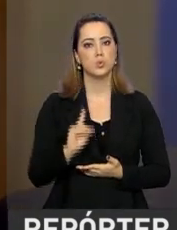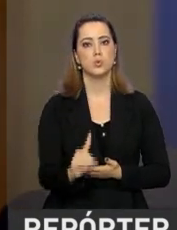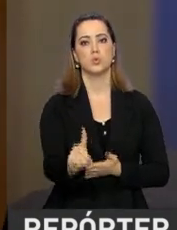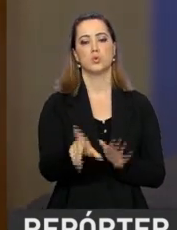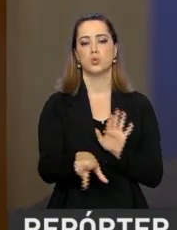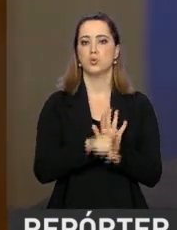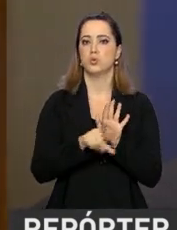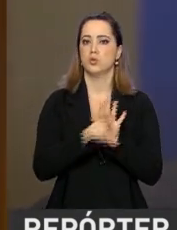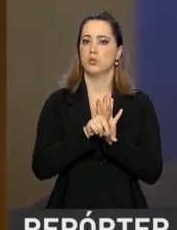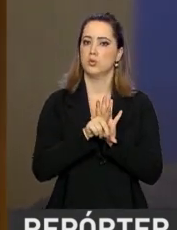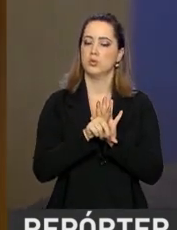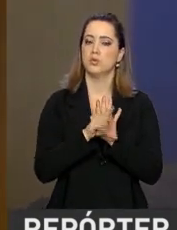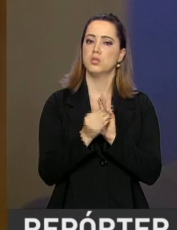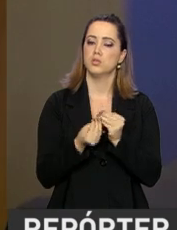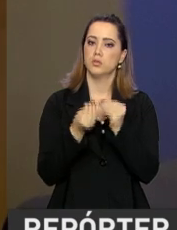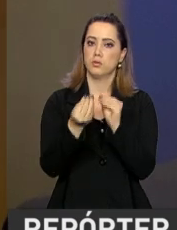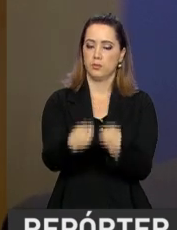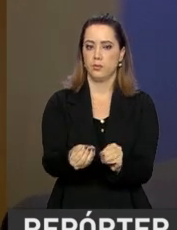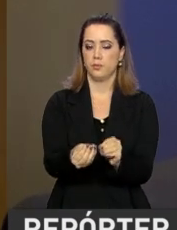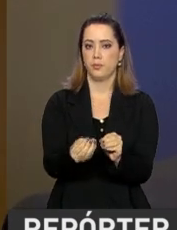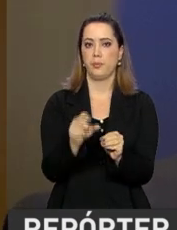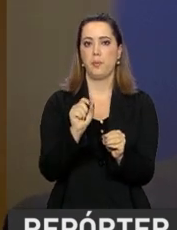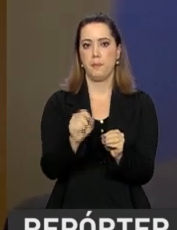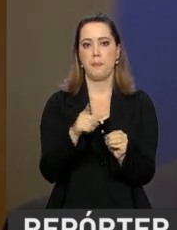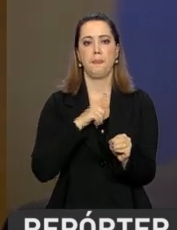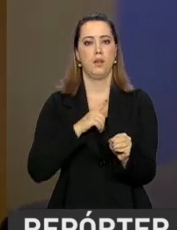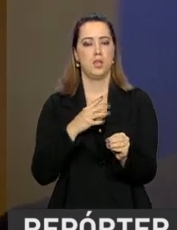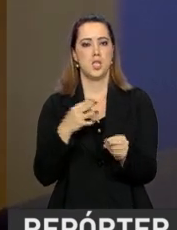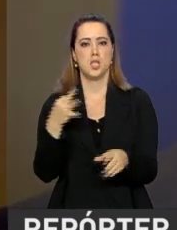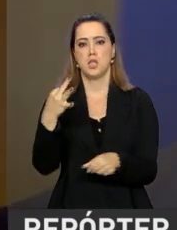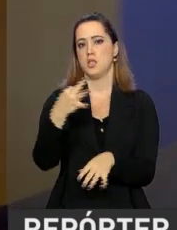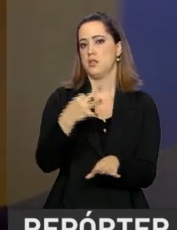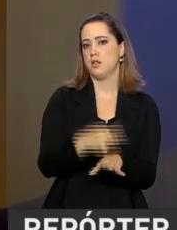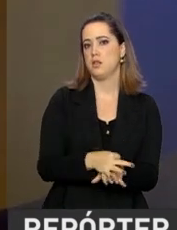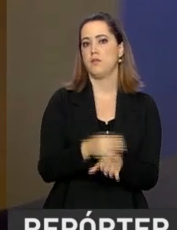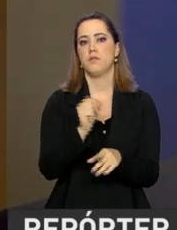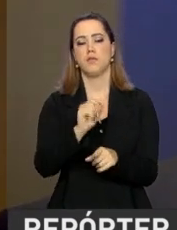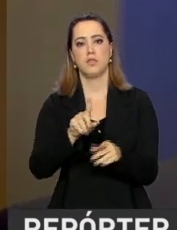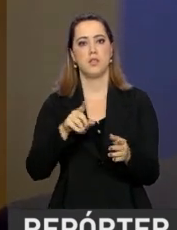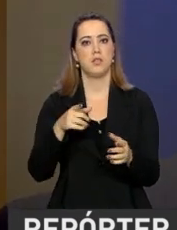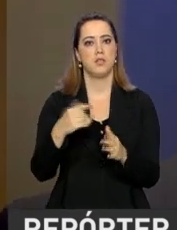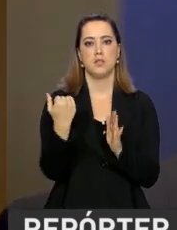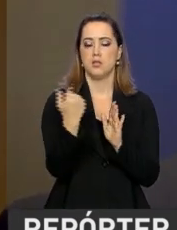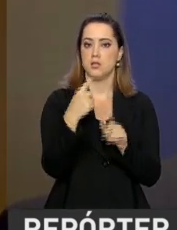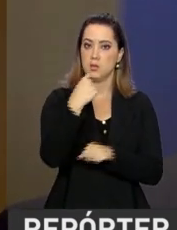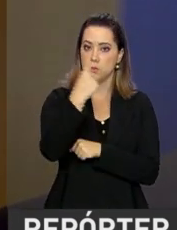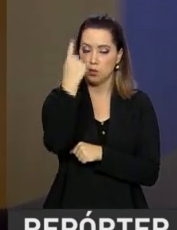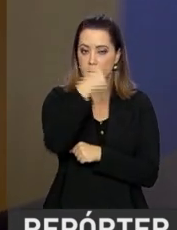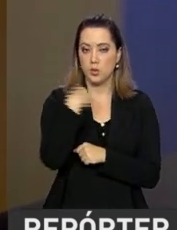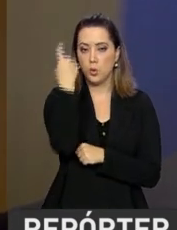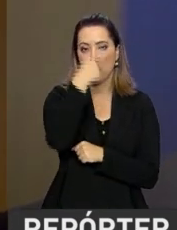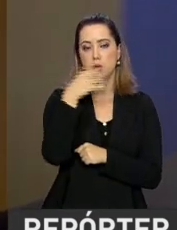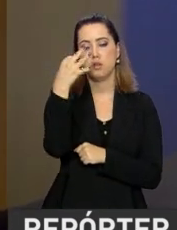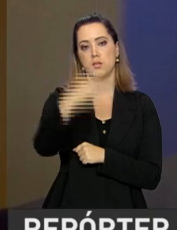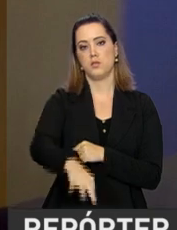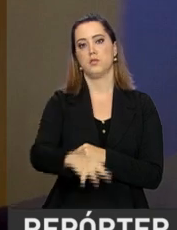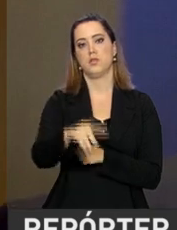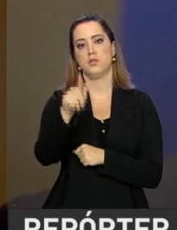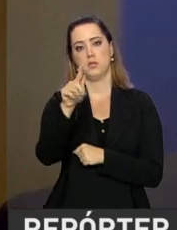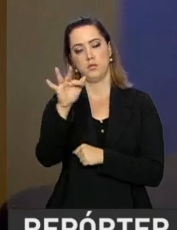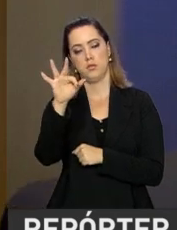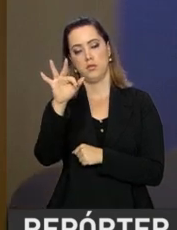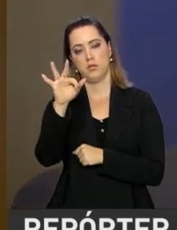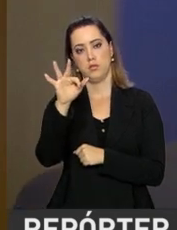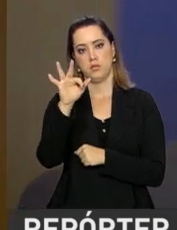lhe oferece, além do direito a férias, jornada de trabalho, a fundo de garantia